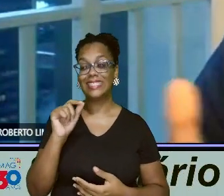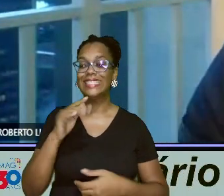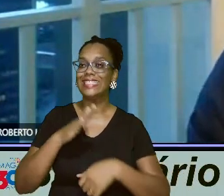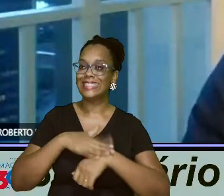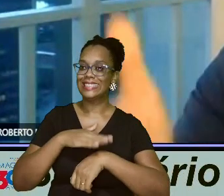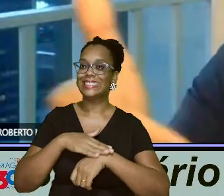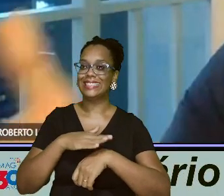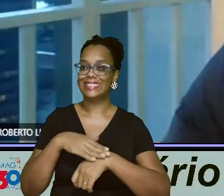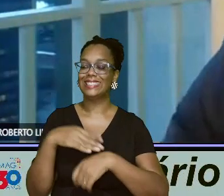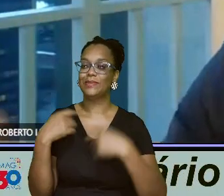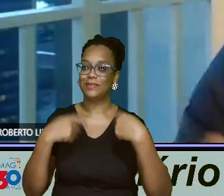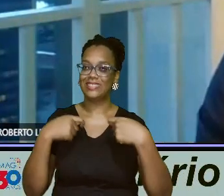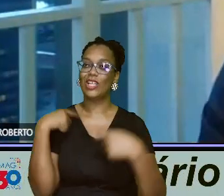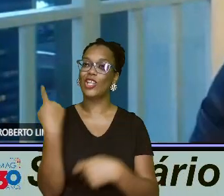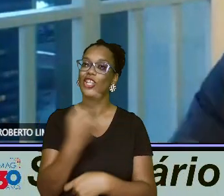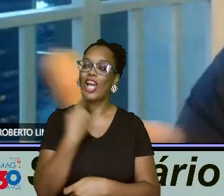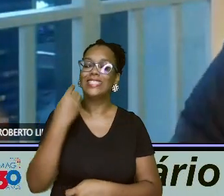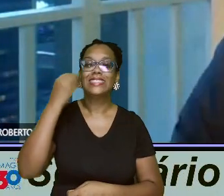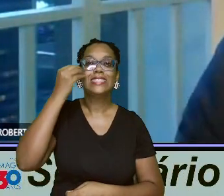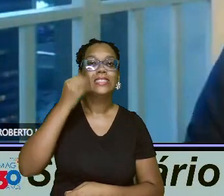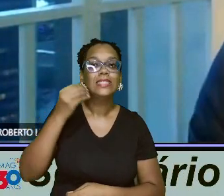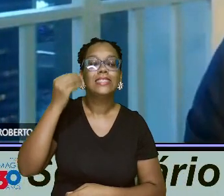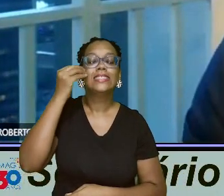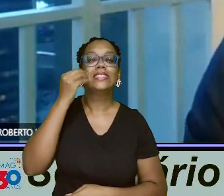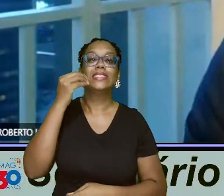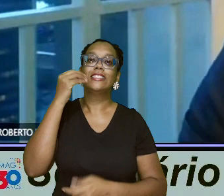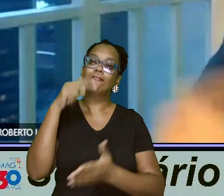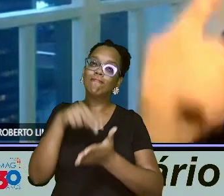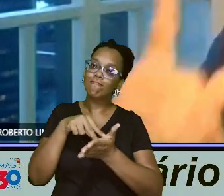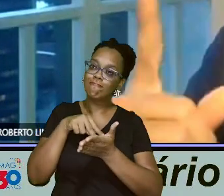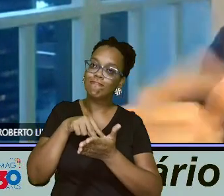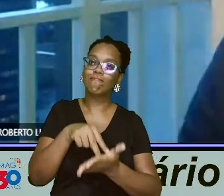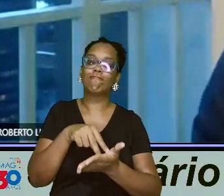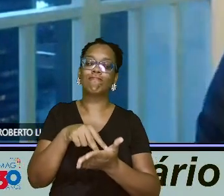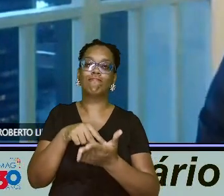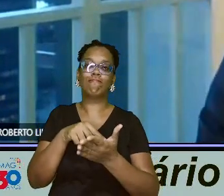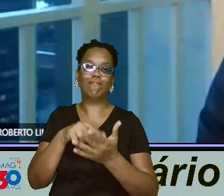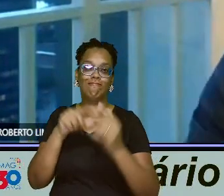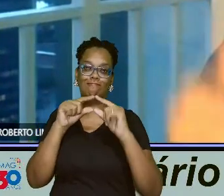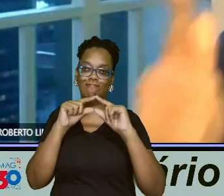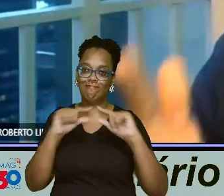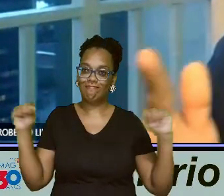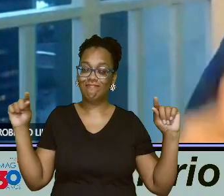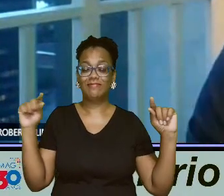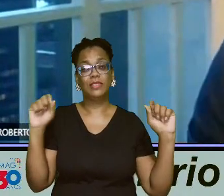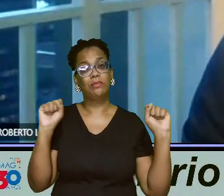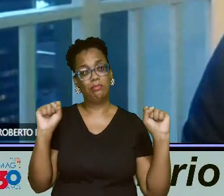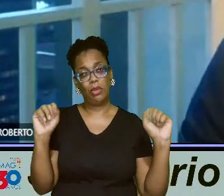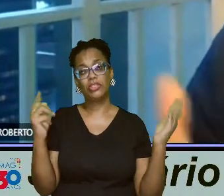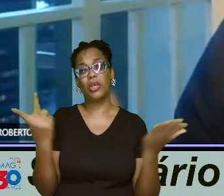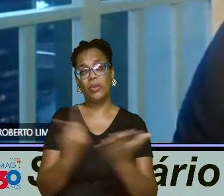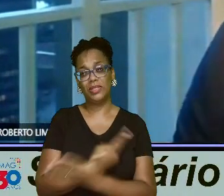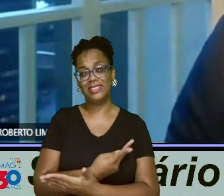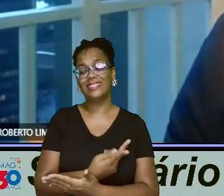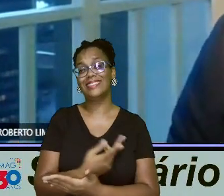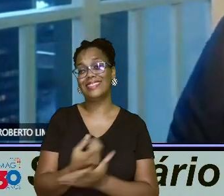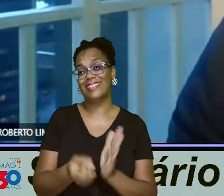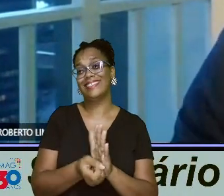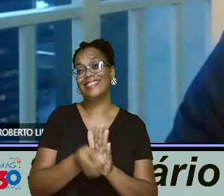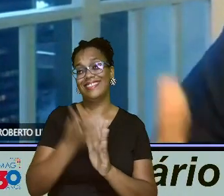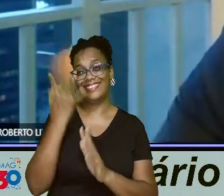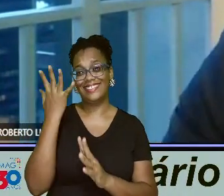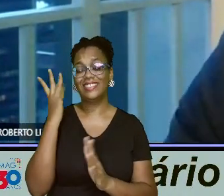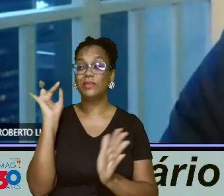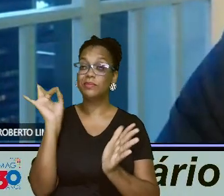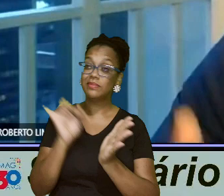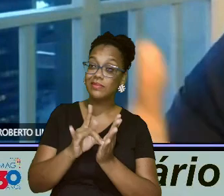nós tentarmos infirmar essa máxima que pode acontecer muitas vezes justamente pelo fato de